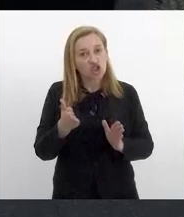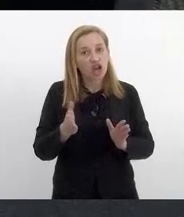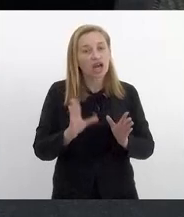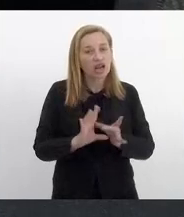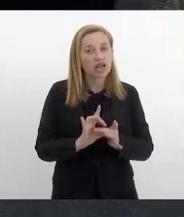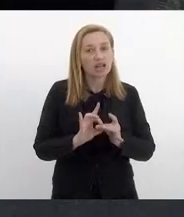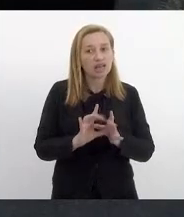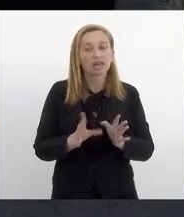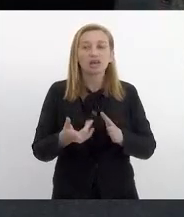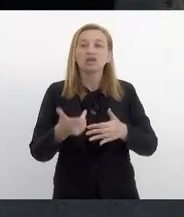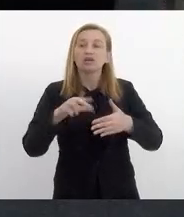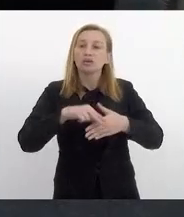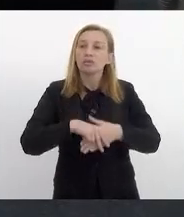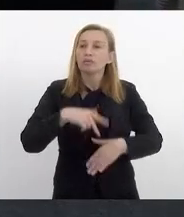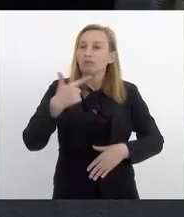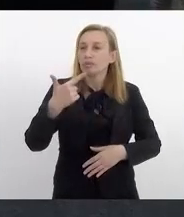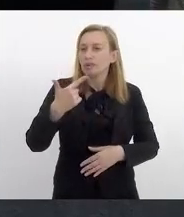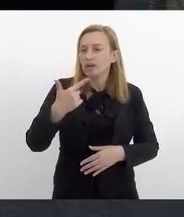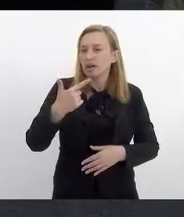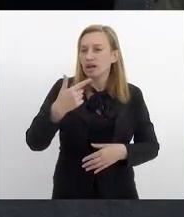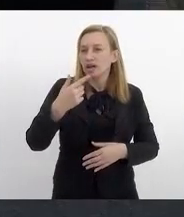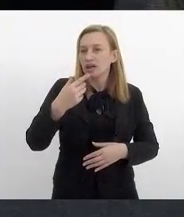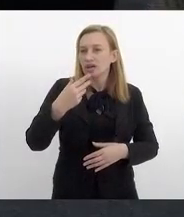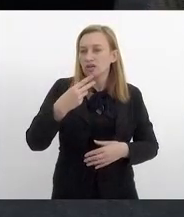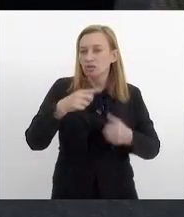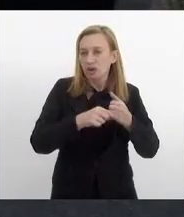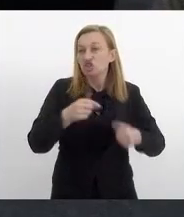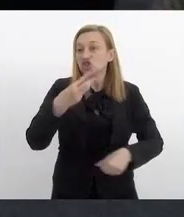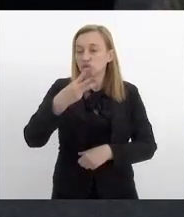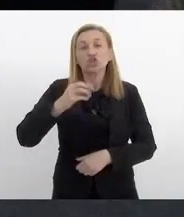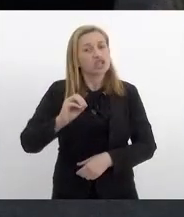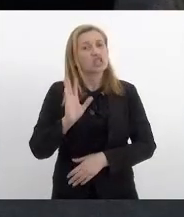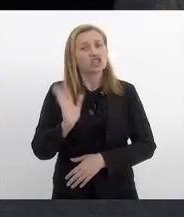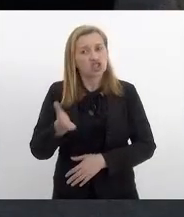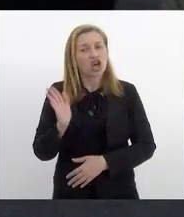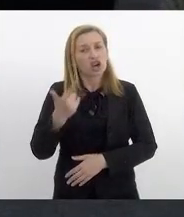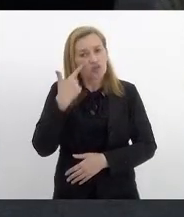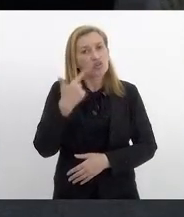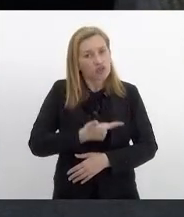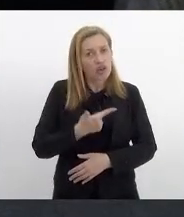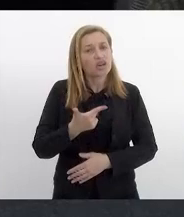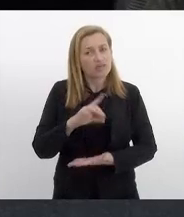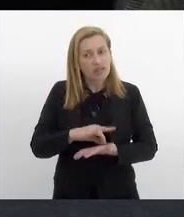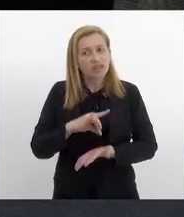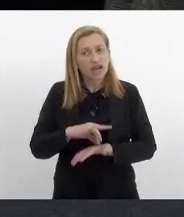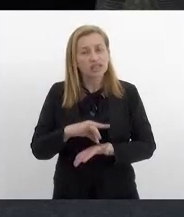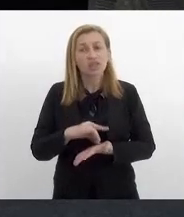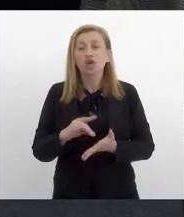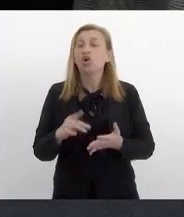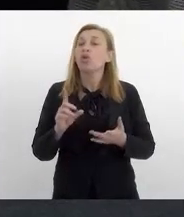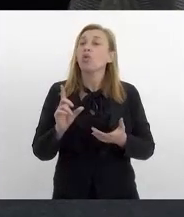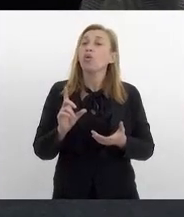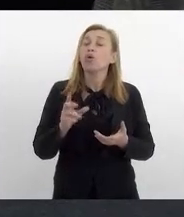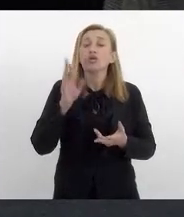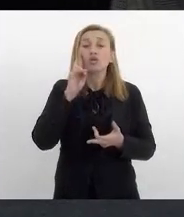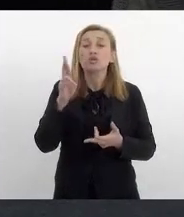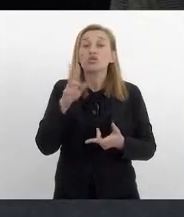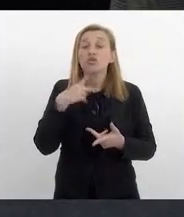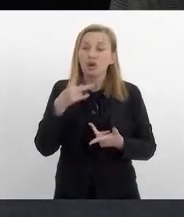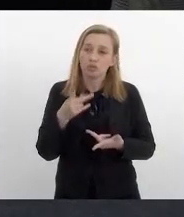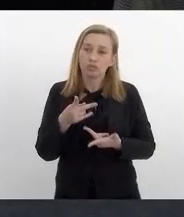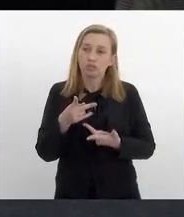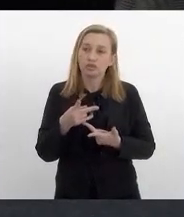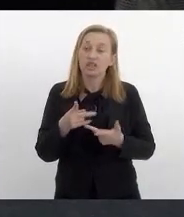no parágrafo 5º do artigo 30, eu não estou pedindo, estou dizendo que já contempla, fui verificar. O que é que o senhor falou foi o